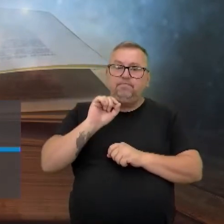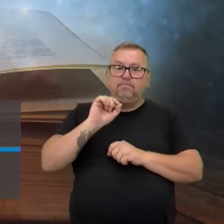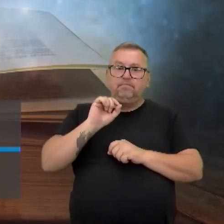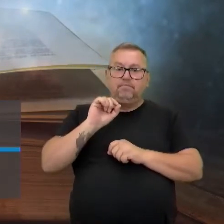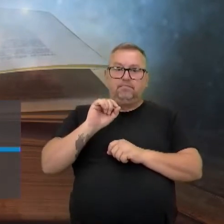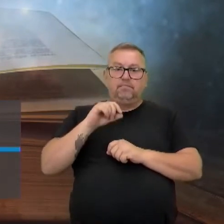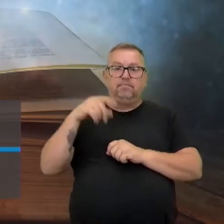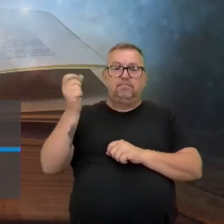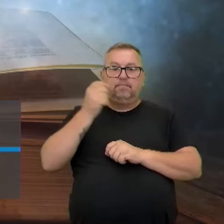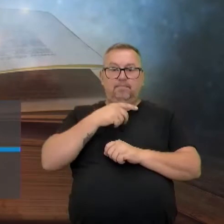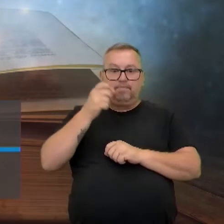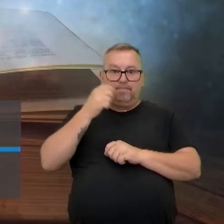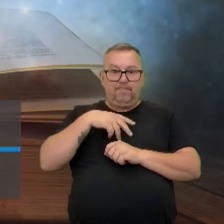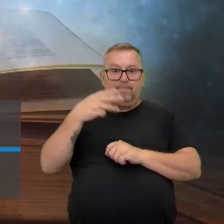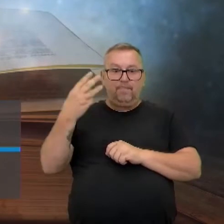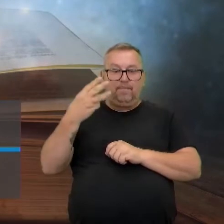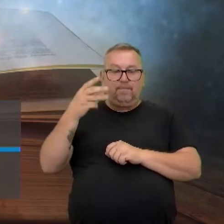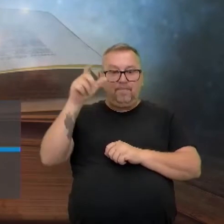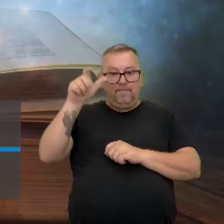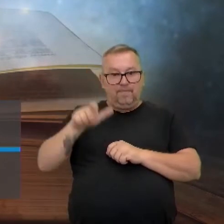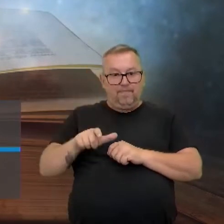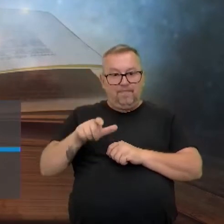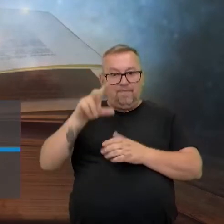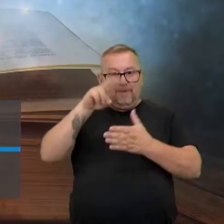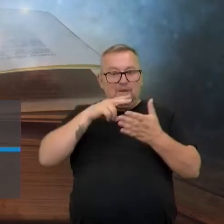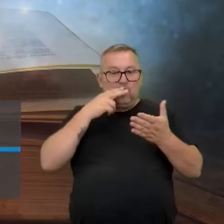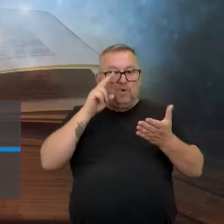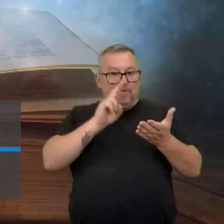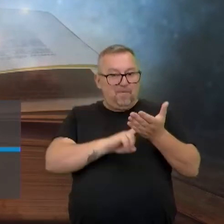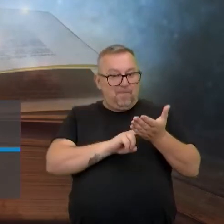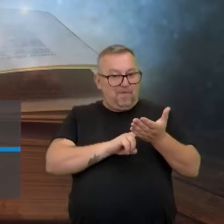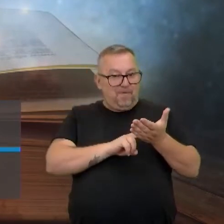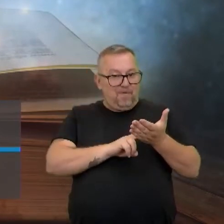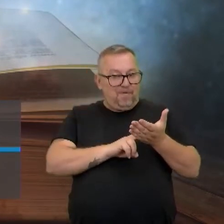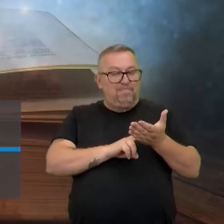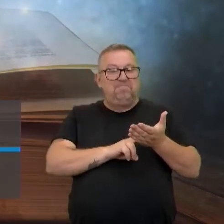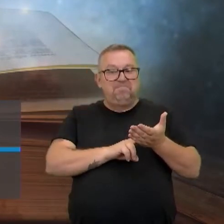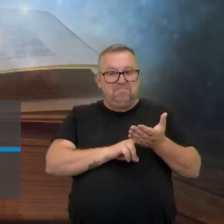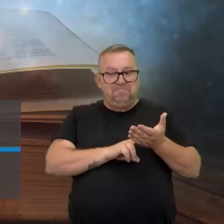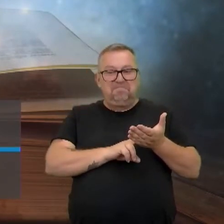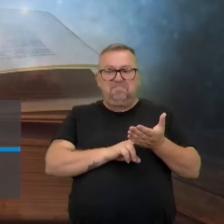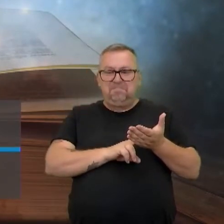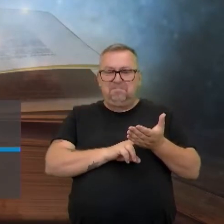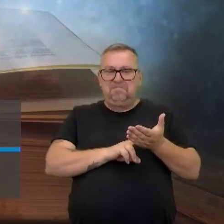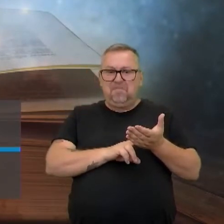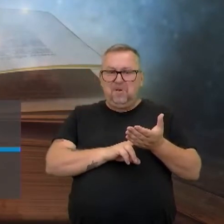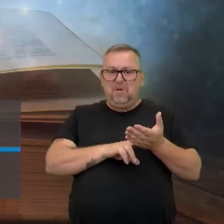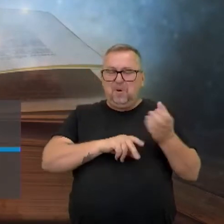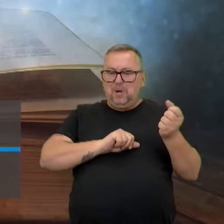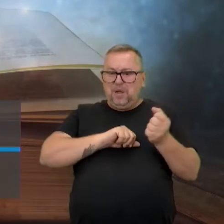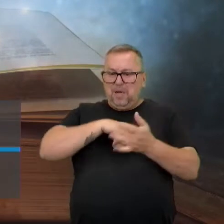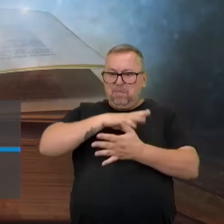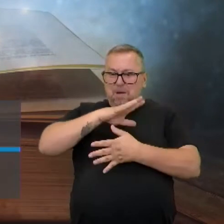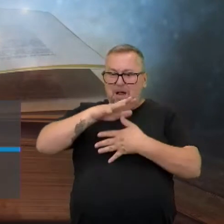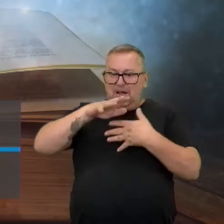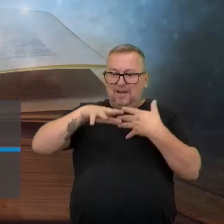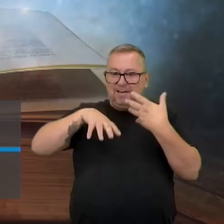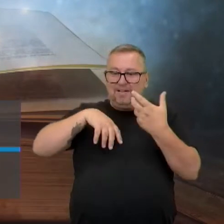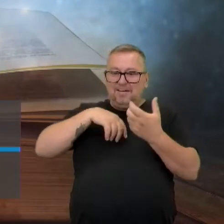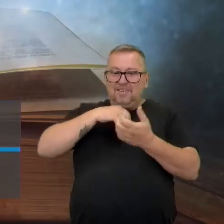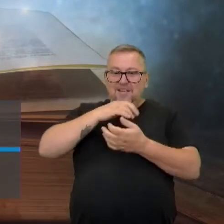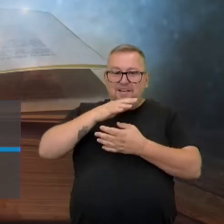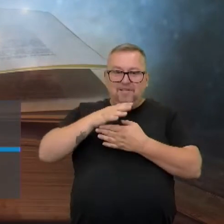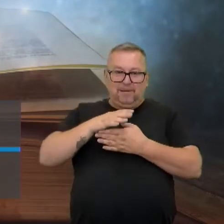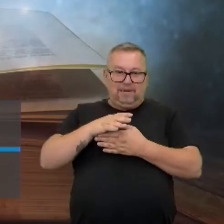é engraçado que é uma terceira pessoa que leu a carta e conversou com o amigo dele. Olha o enrosco, né? Ao